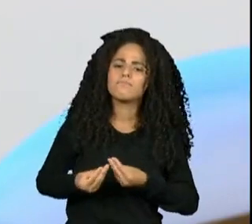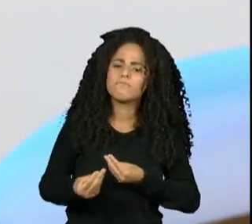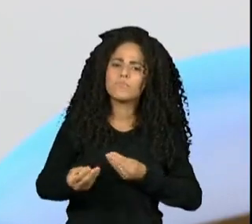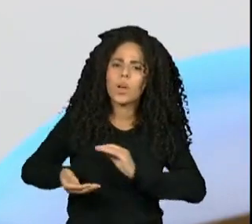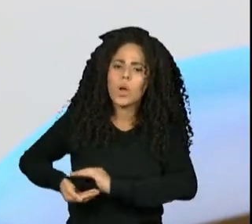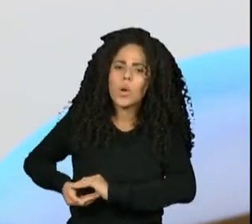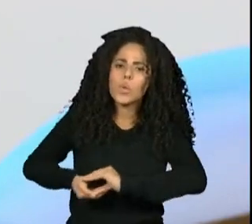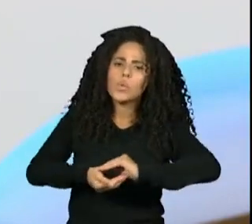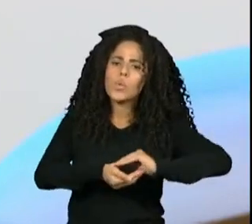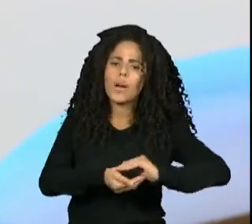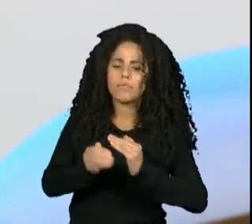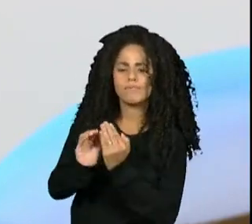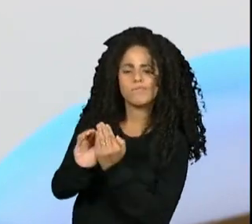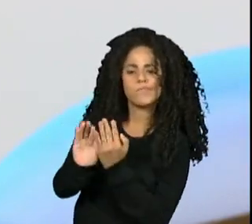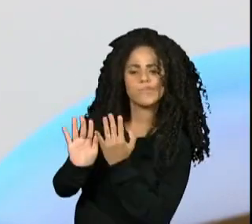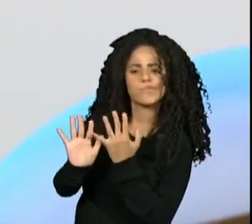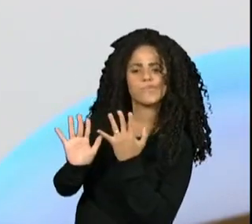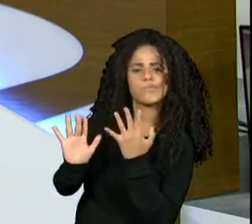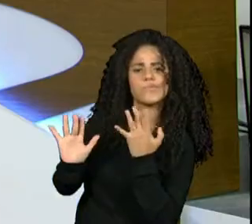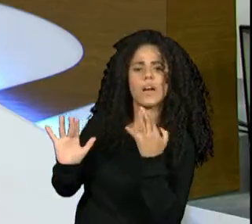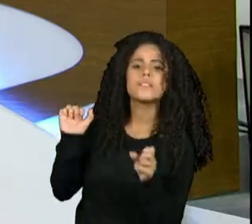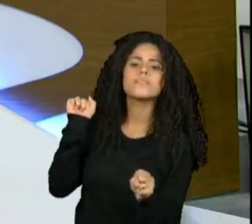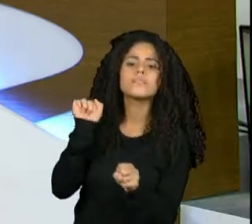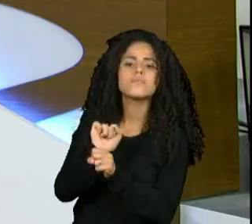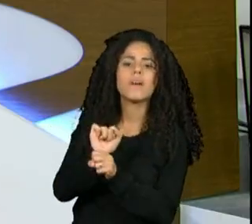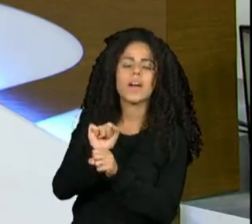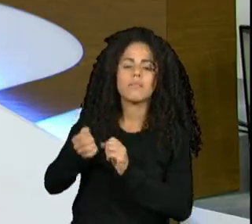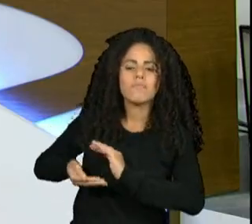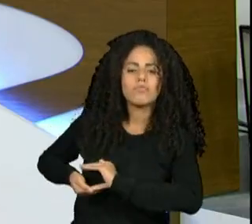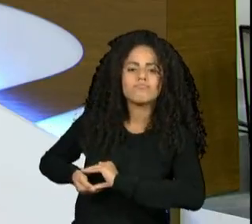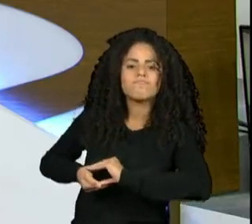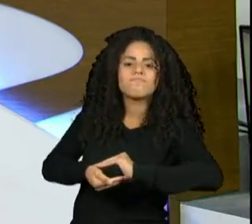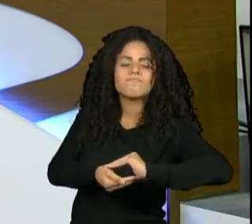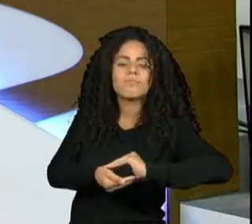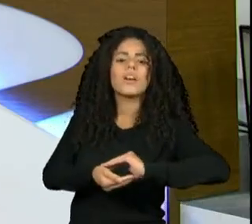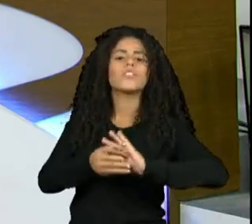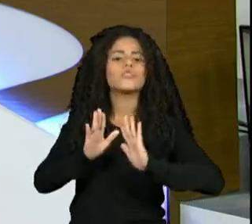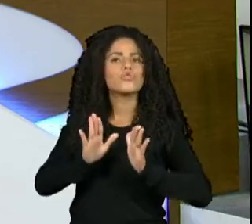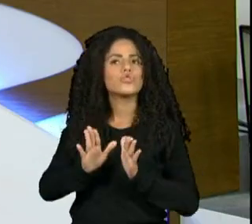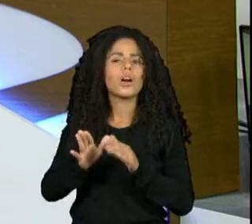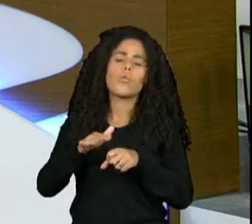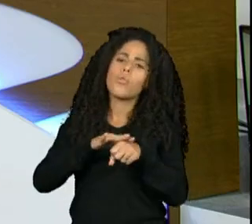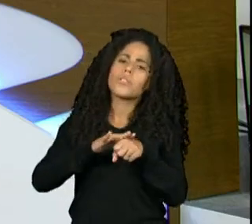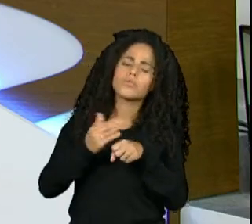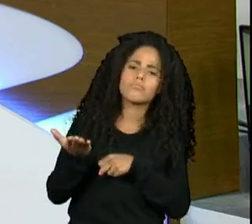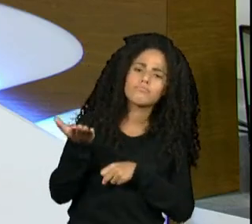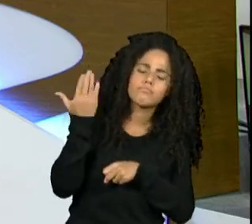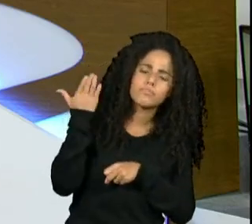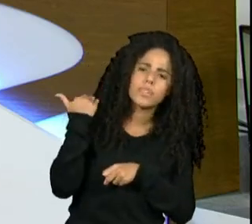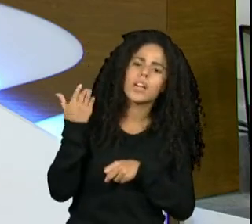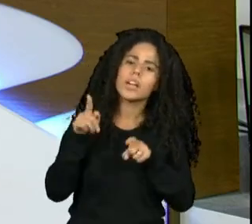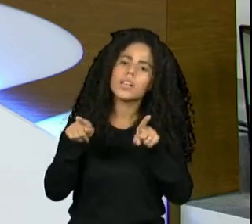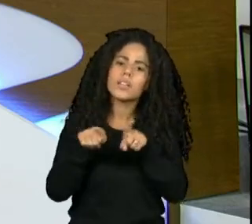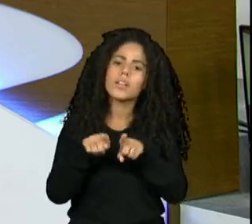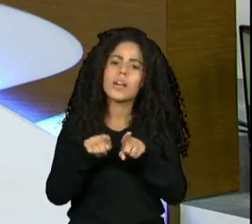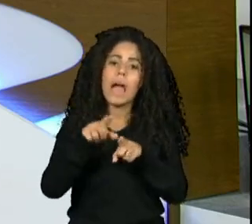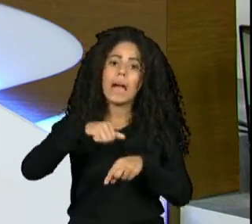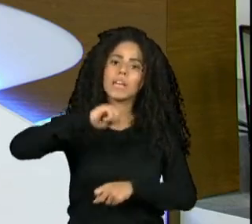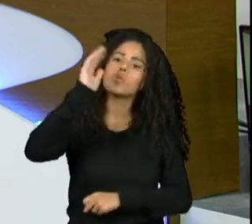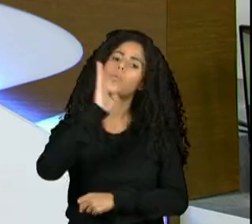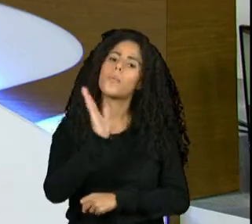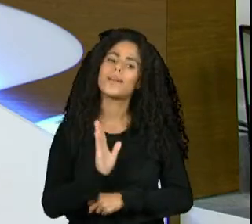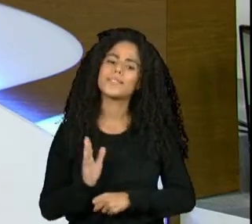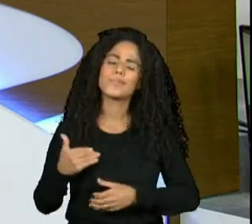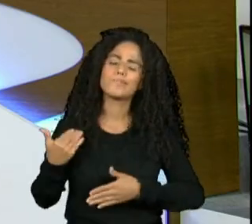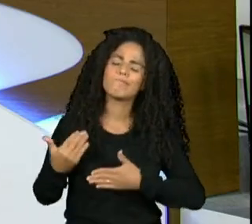dessa fila de transplantes, né, de órgãos. Há um tempo a gente conversou sobre isso em outra ocasião e aí você disse que no Brasil esse